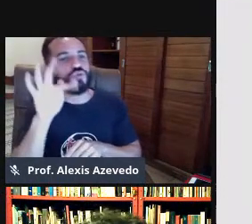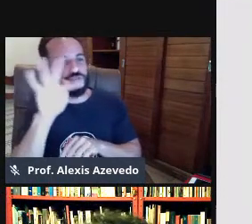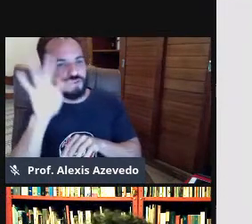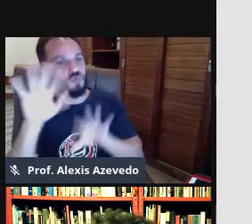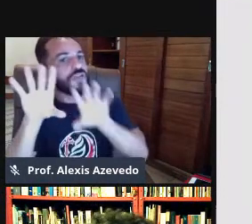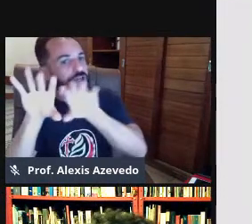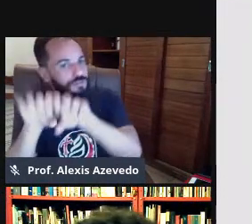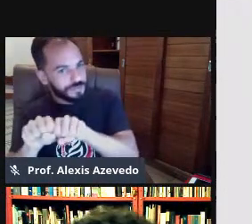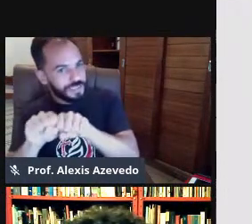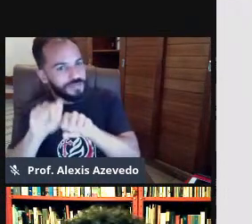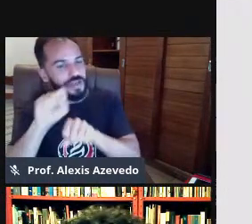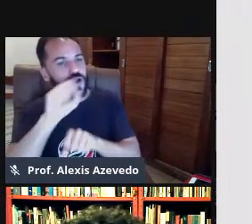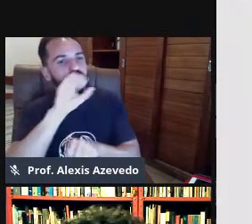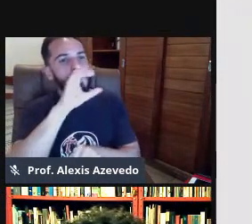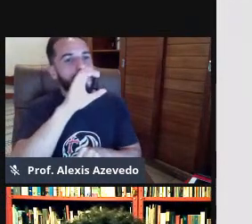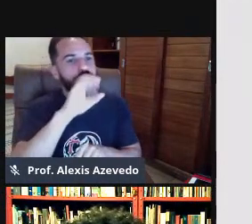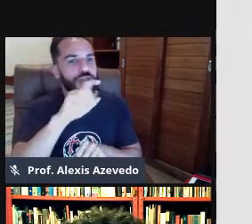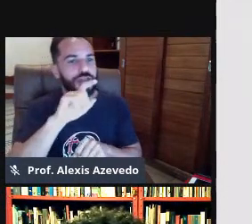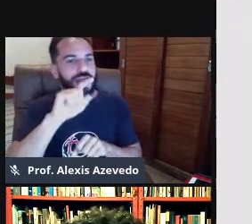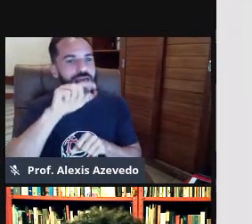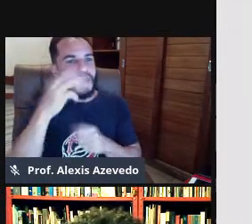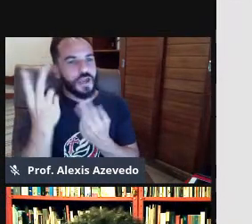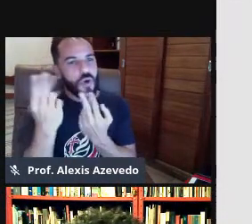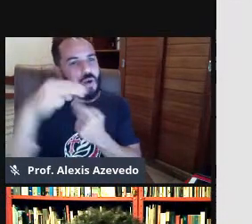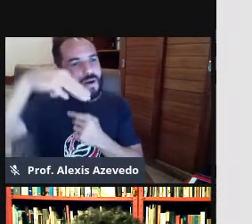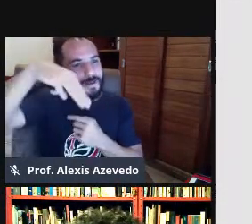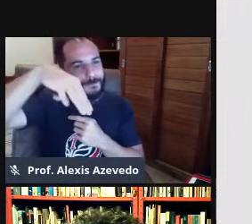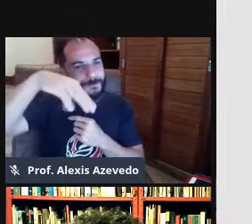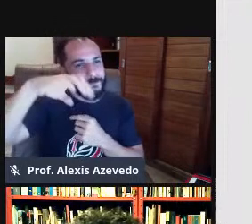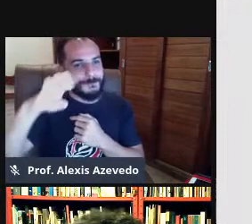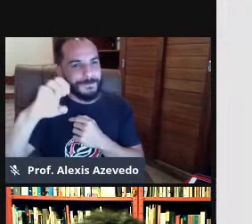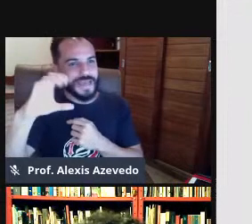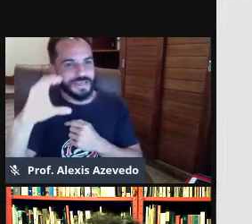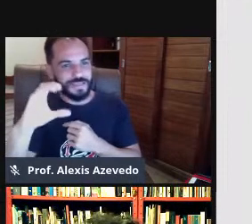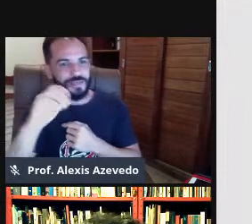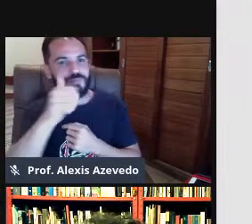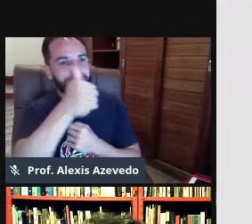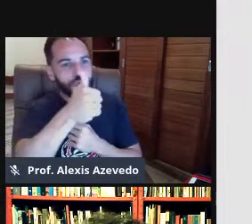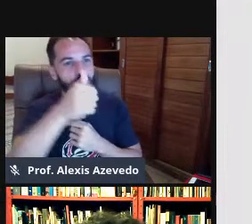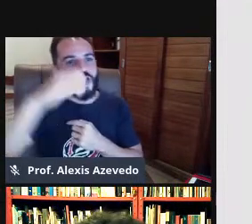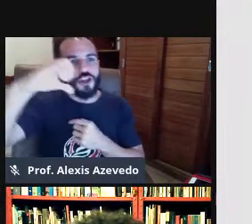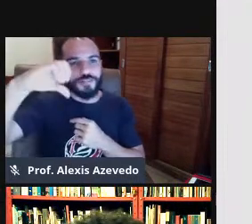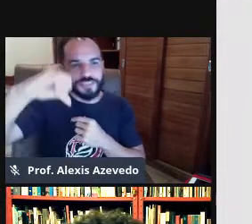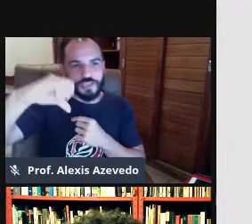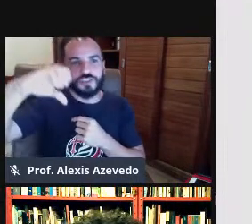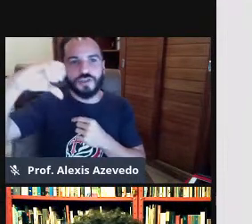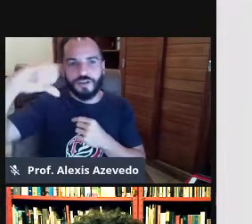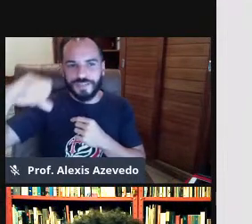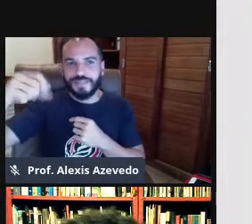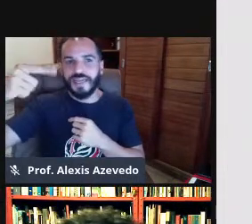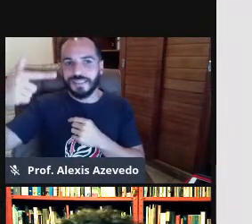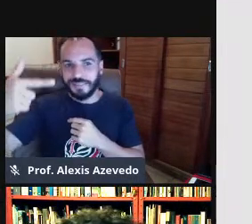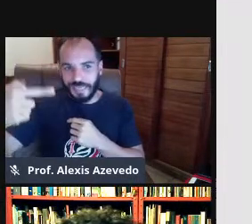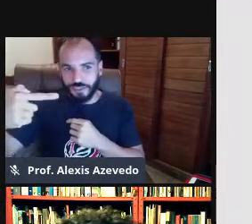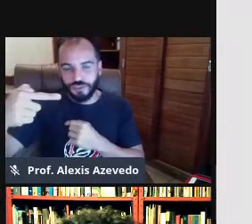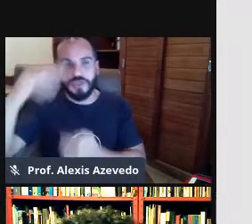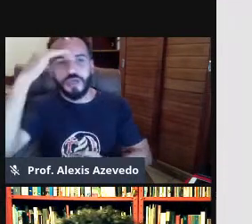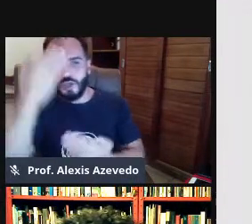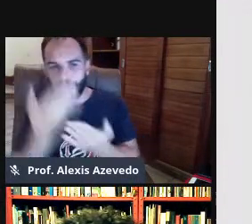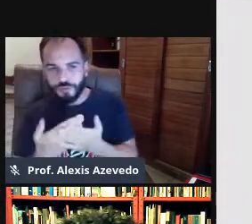que corresponde em Minas Gerais ao MEC, é em 1997, né? E depois também nós temos um texto